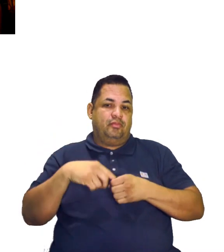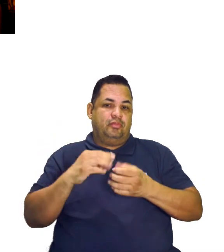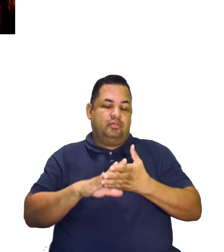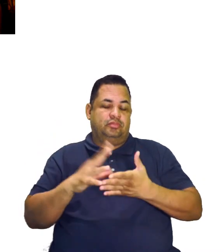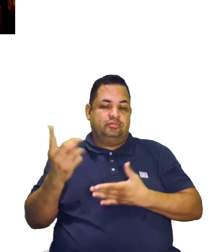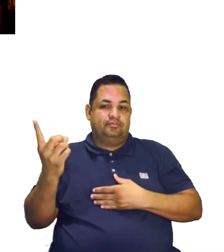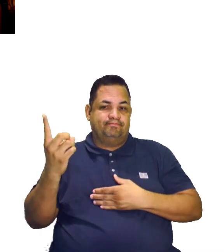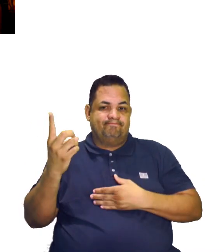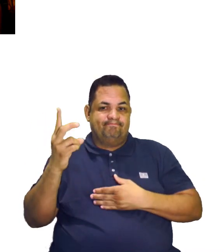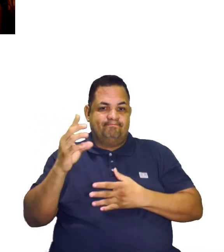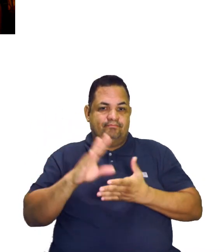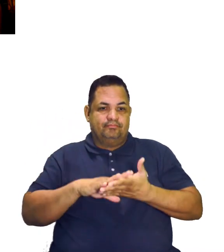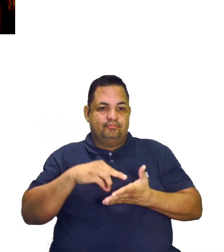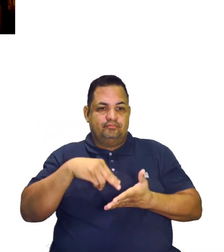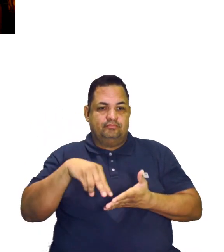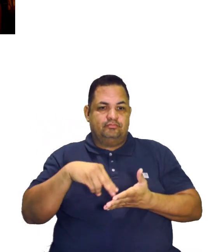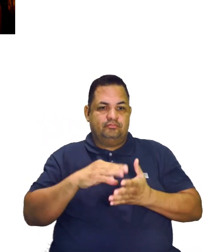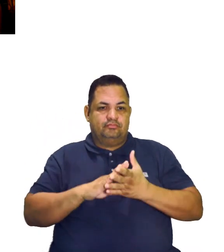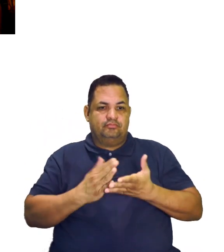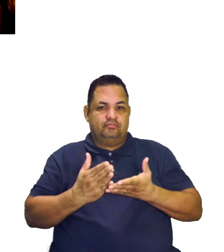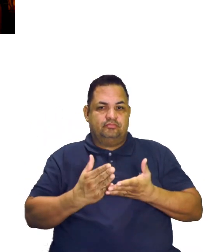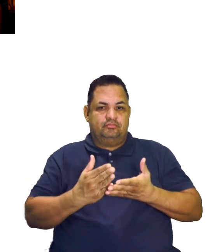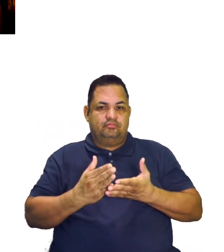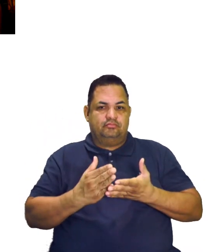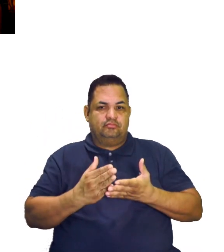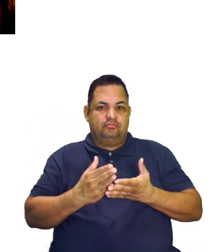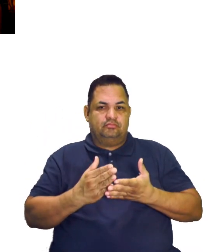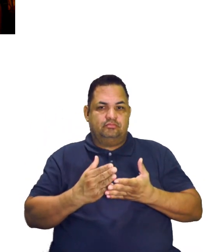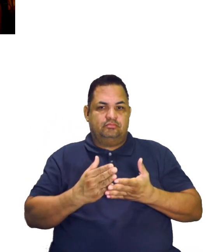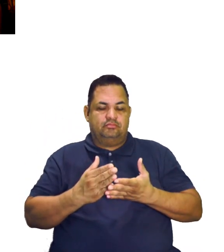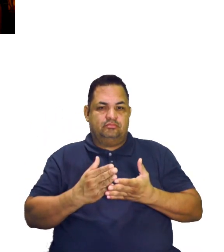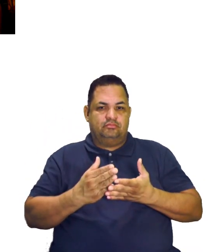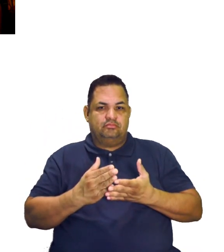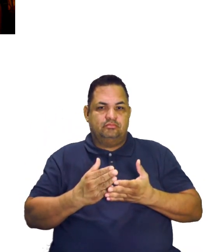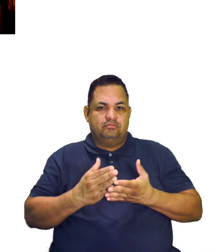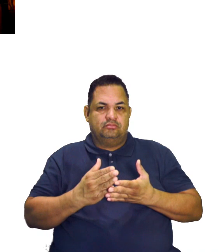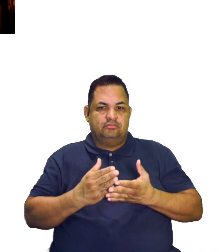das culturas indígenas e do caboclo,